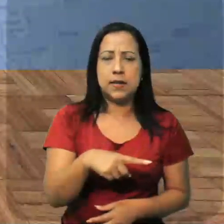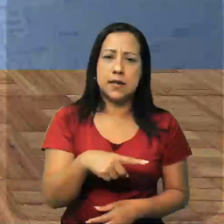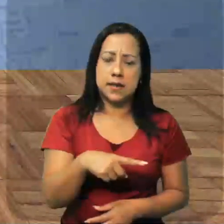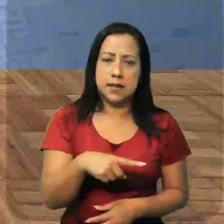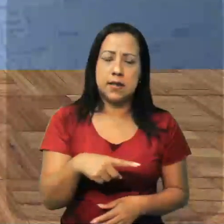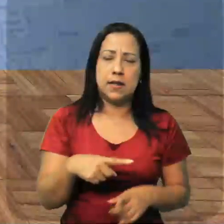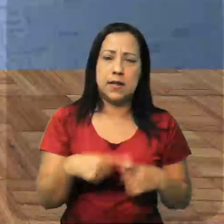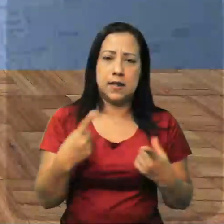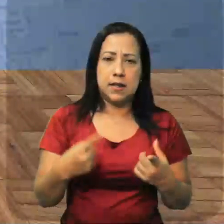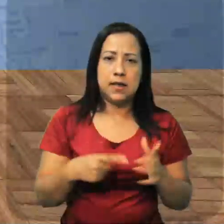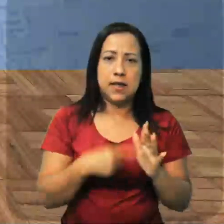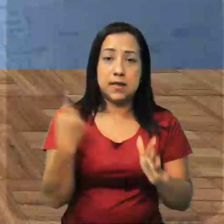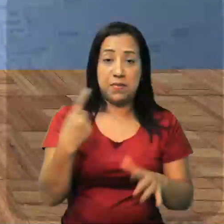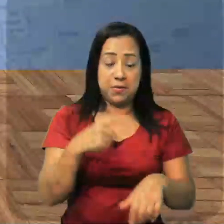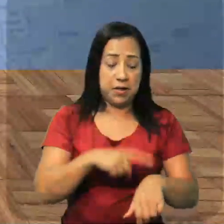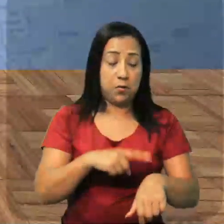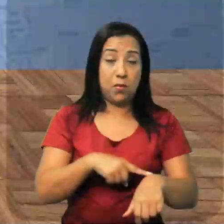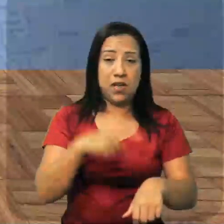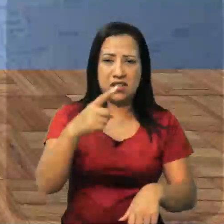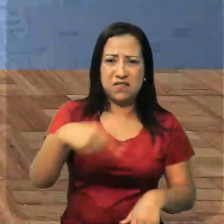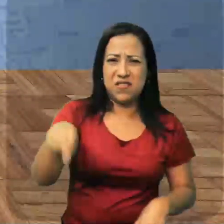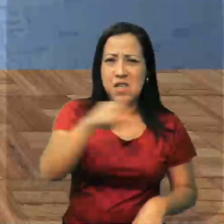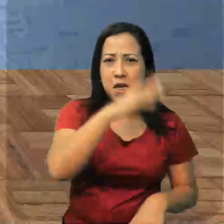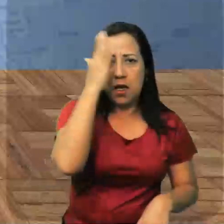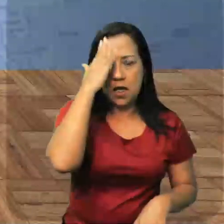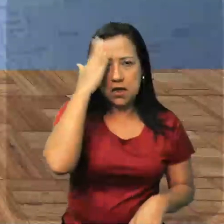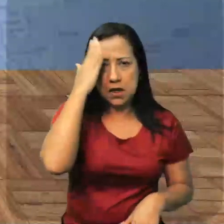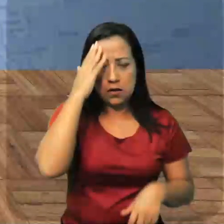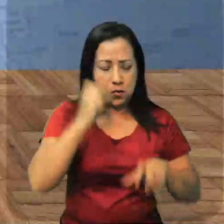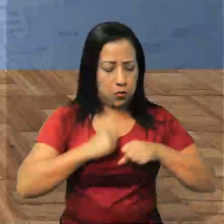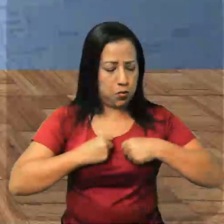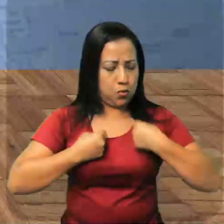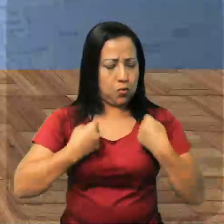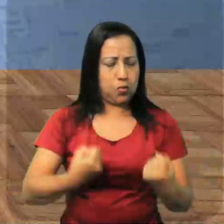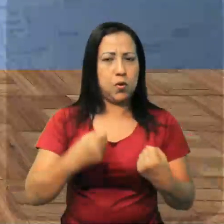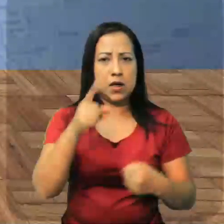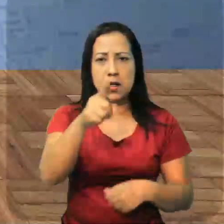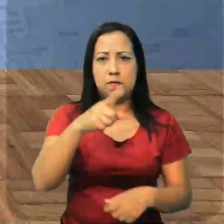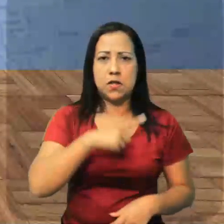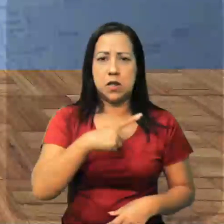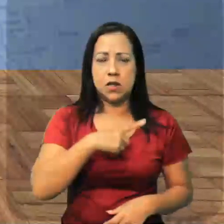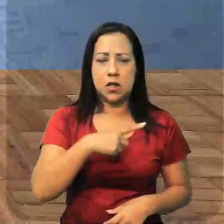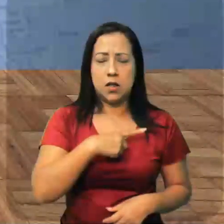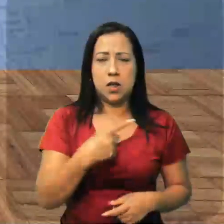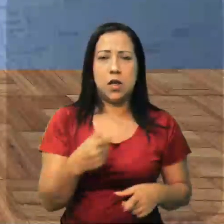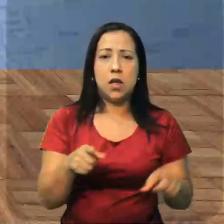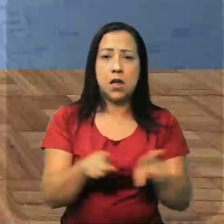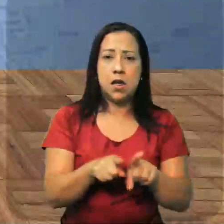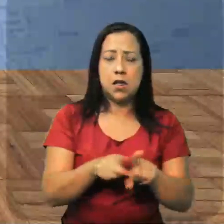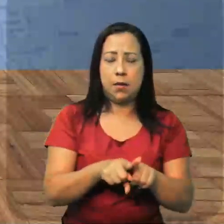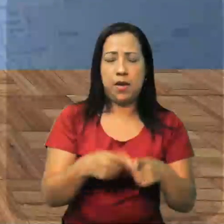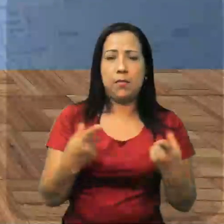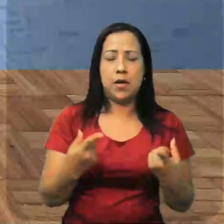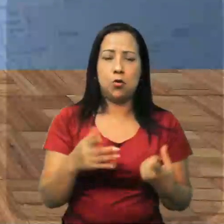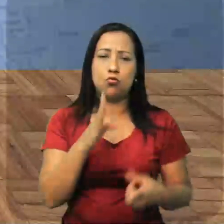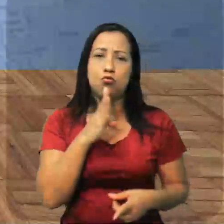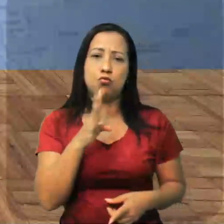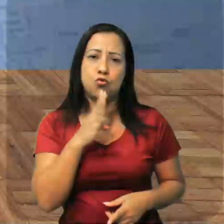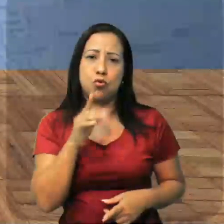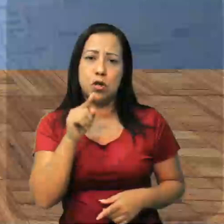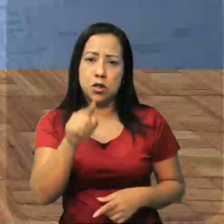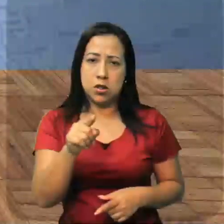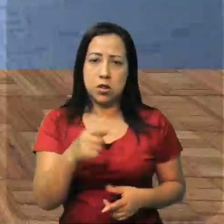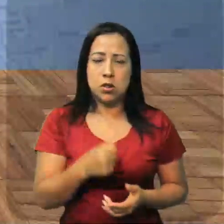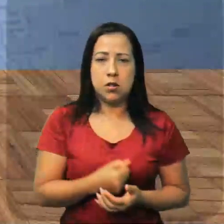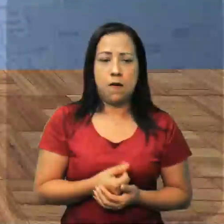por a compreensão e por a dedicação que vocês têm e pelo conhecimento. Não fique